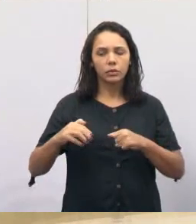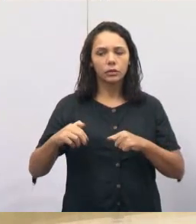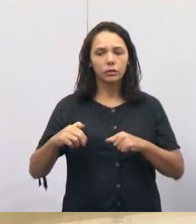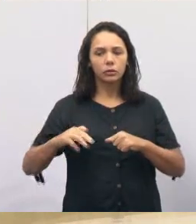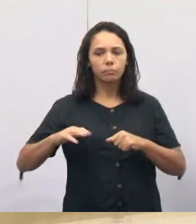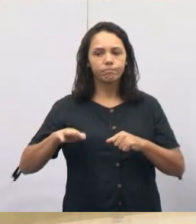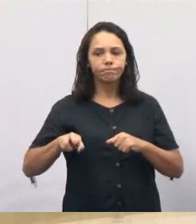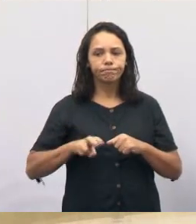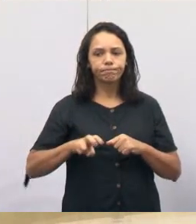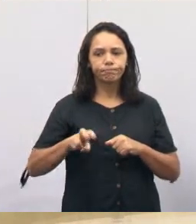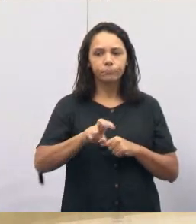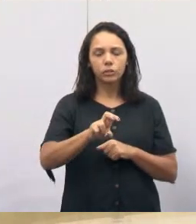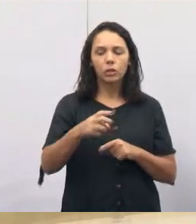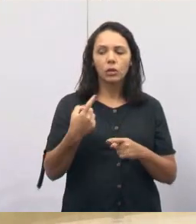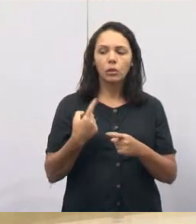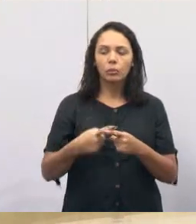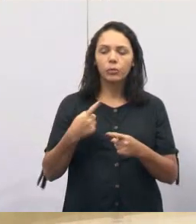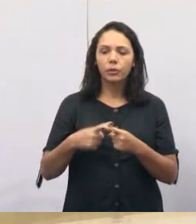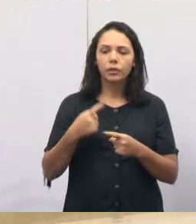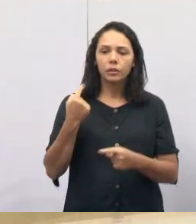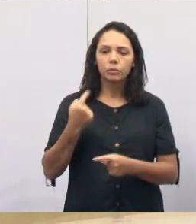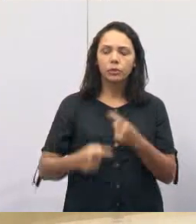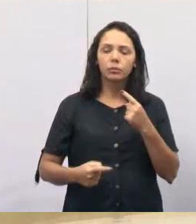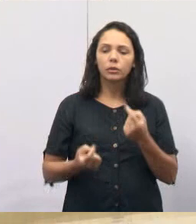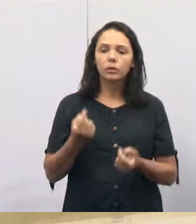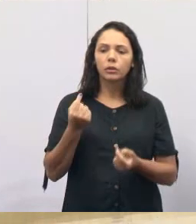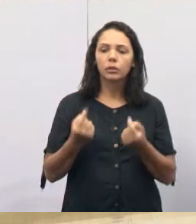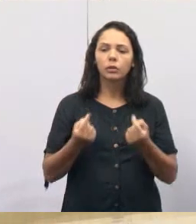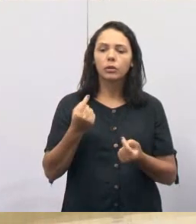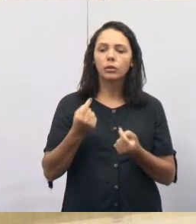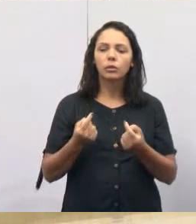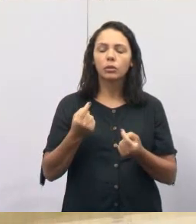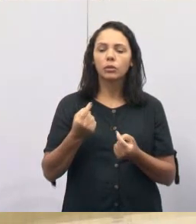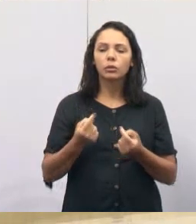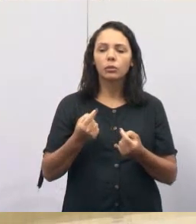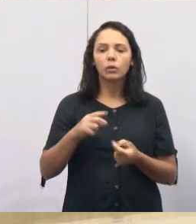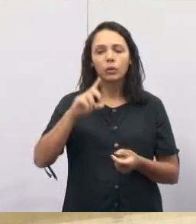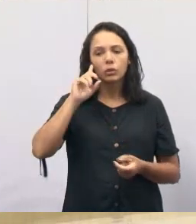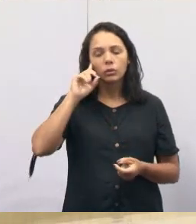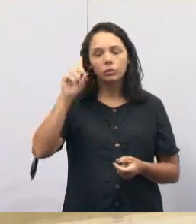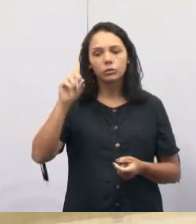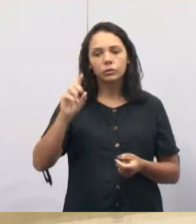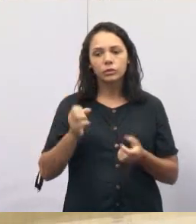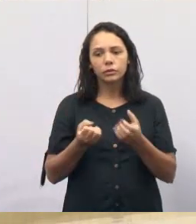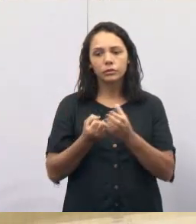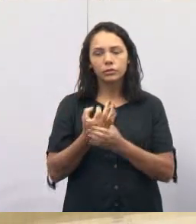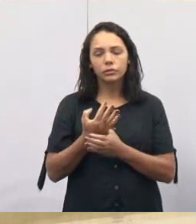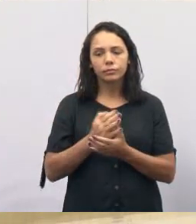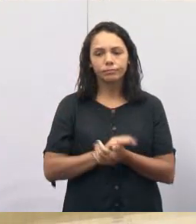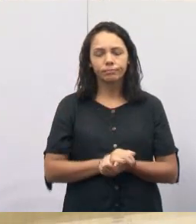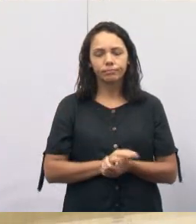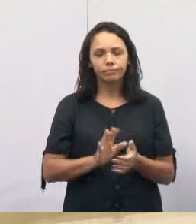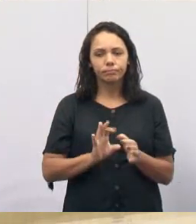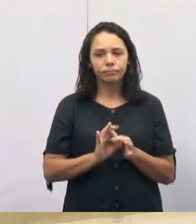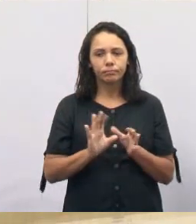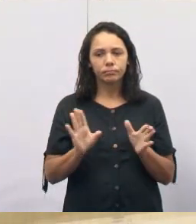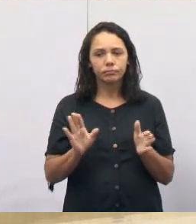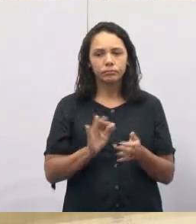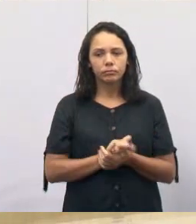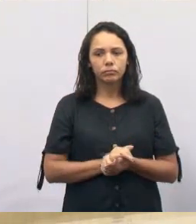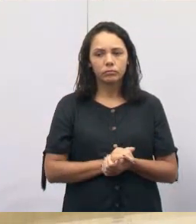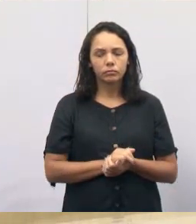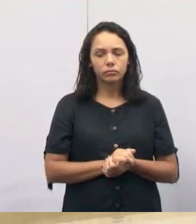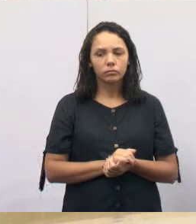o tráfego desses veículos e qual o cronograma para a implementação? Resposta. Anteriormente a esse